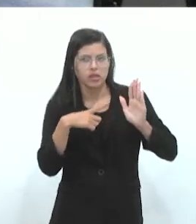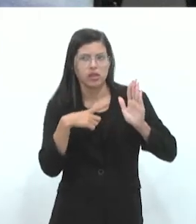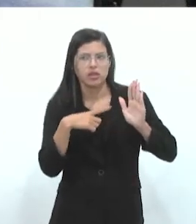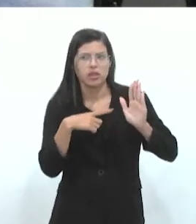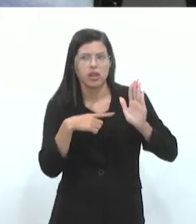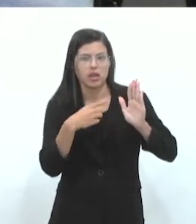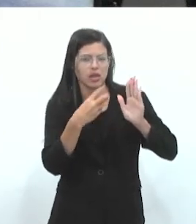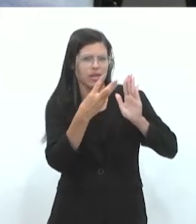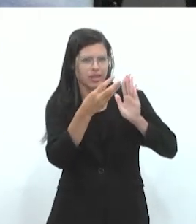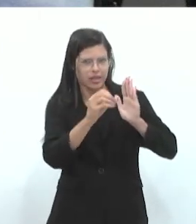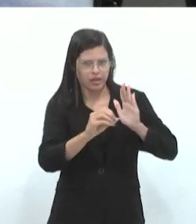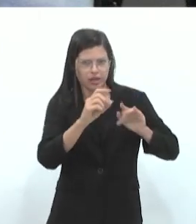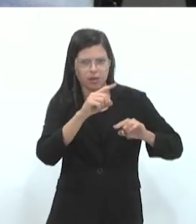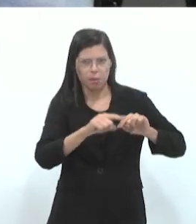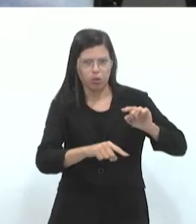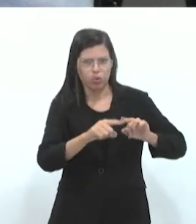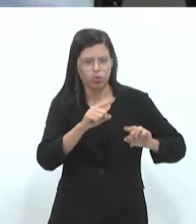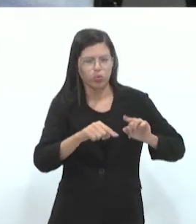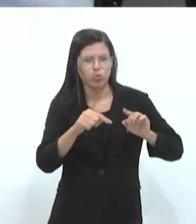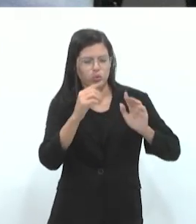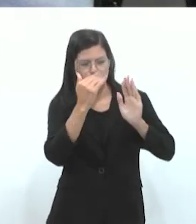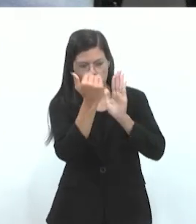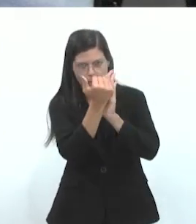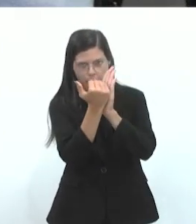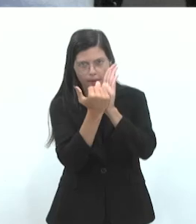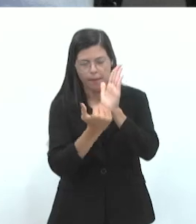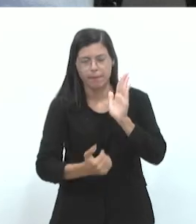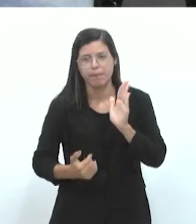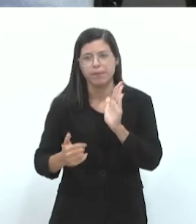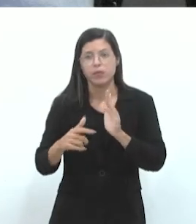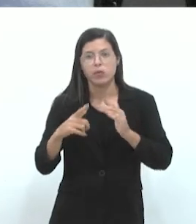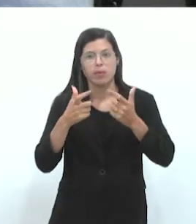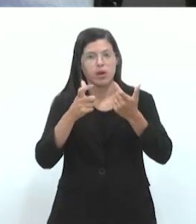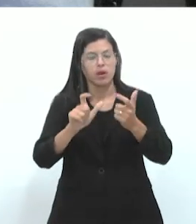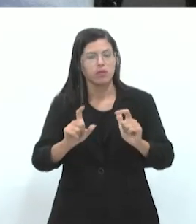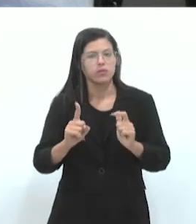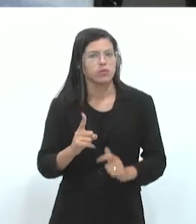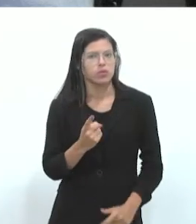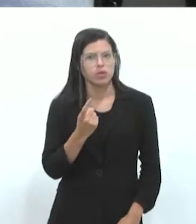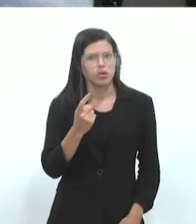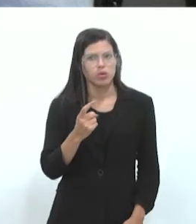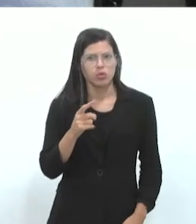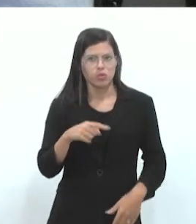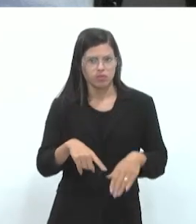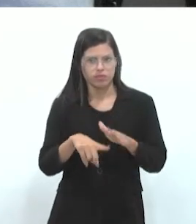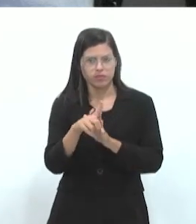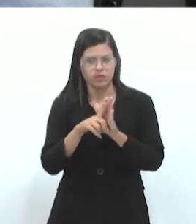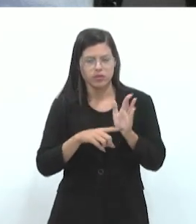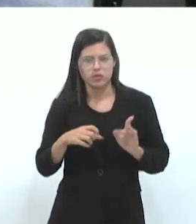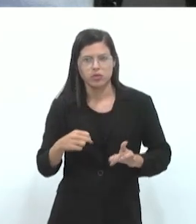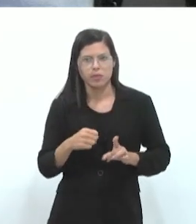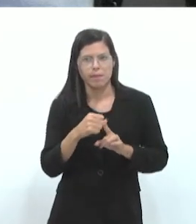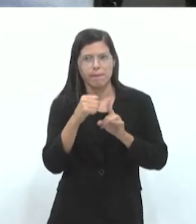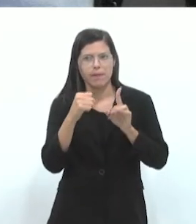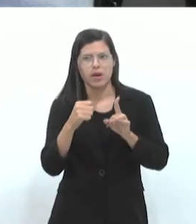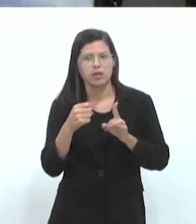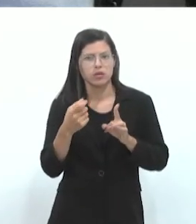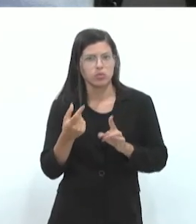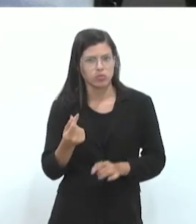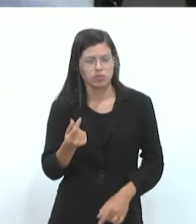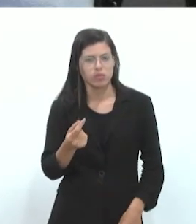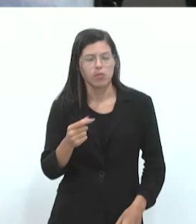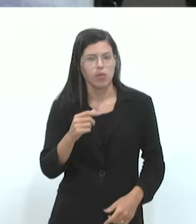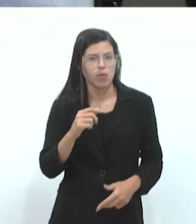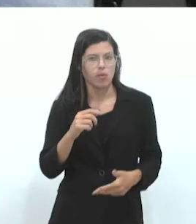os 30 produtos. E no parágrafo único, mediante estudos de impacto na receita, o Poder